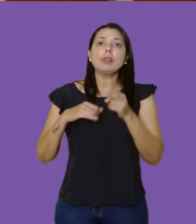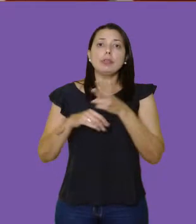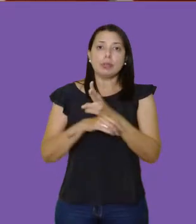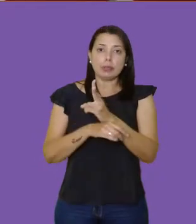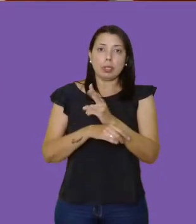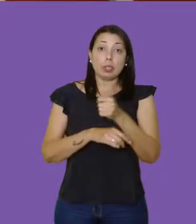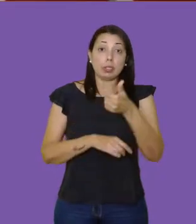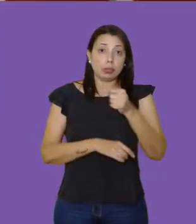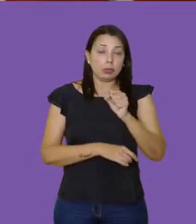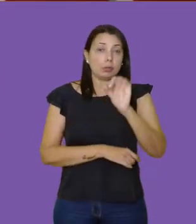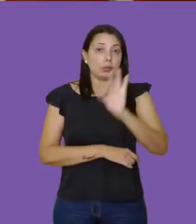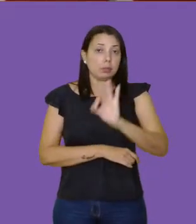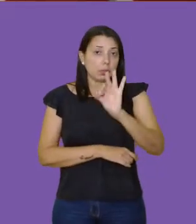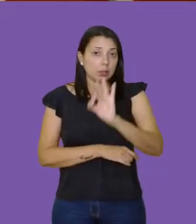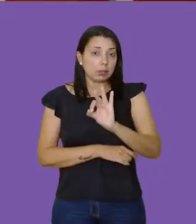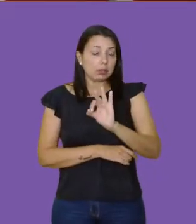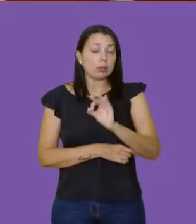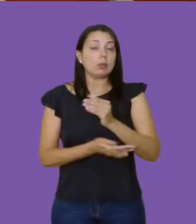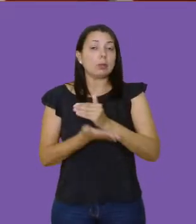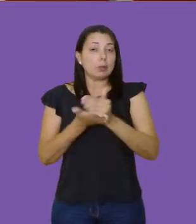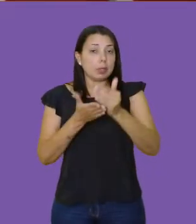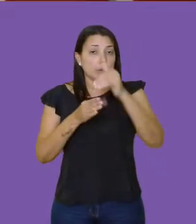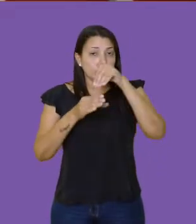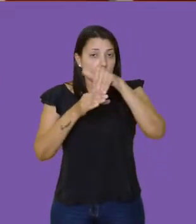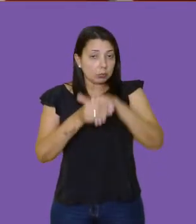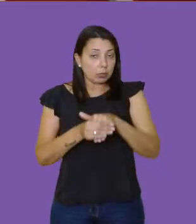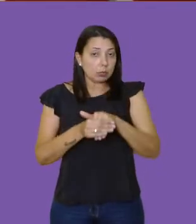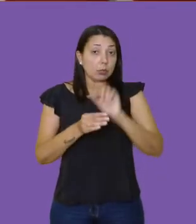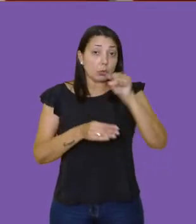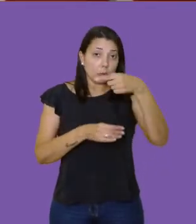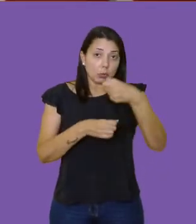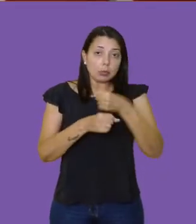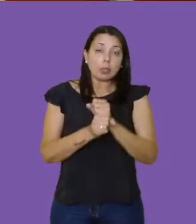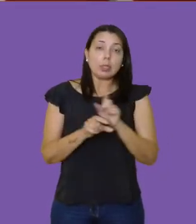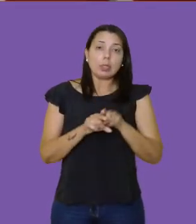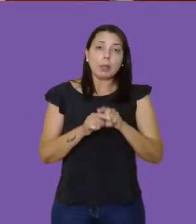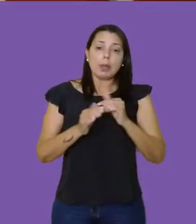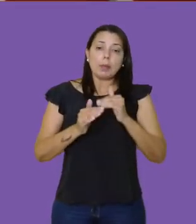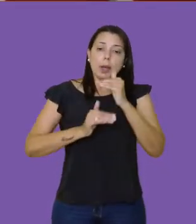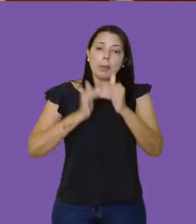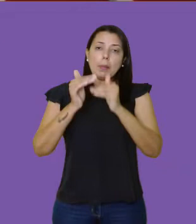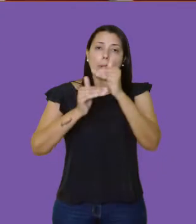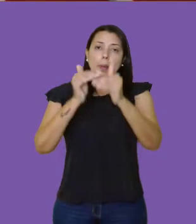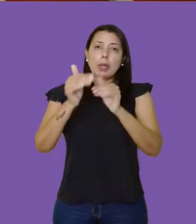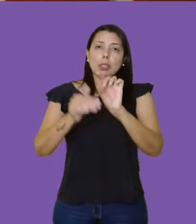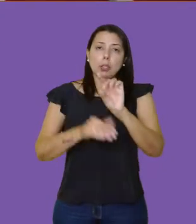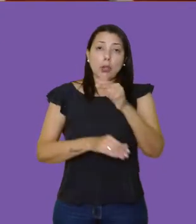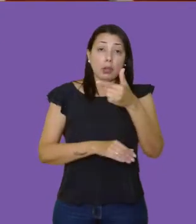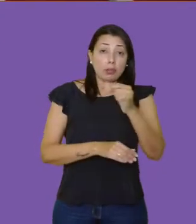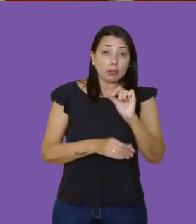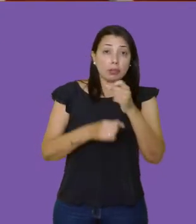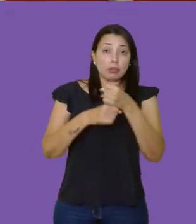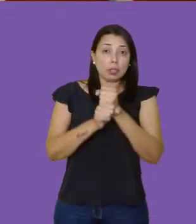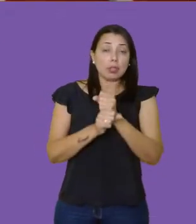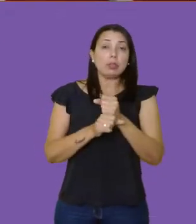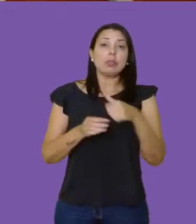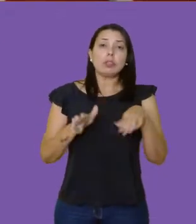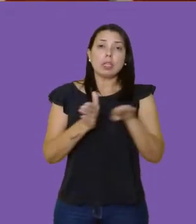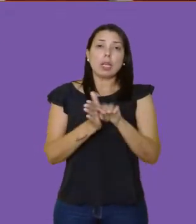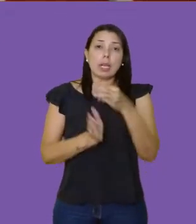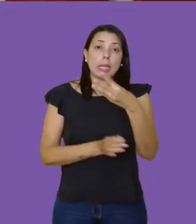de 18% a partir das eleições do ano que vem e vai subindo gradativamente para só daqui a 20 anos a gente chegar